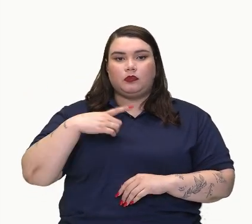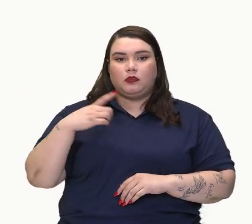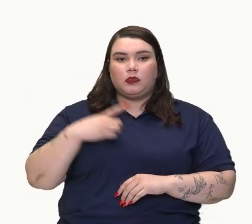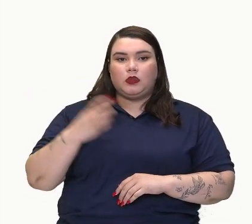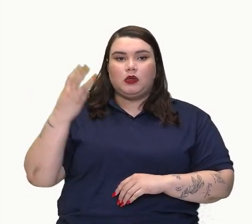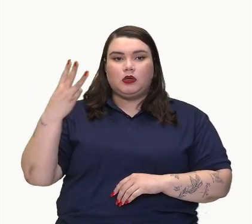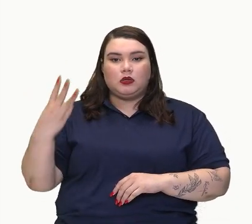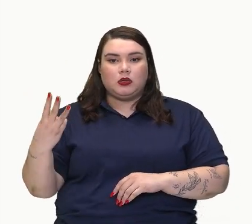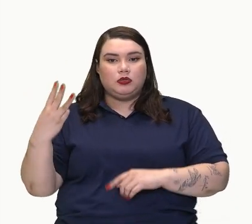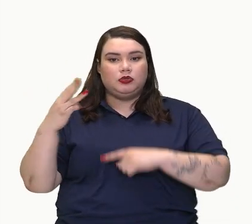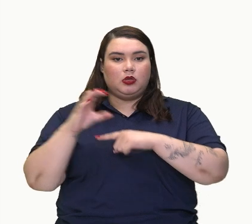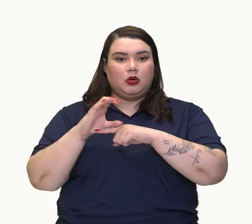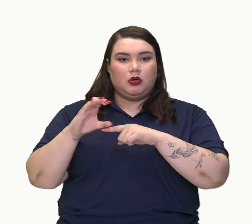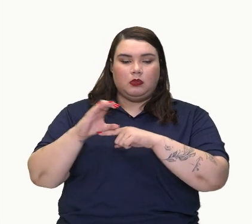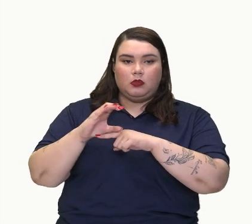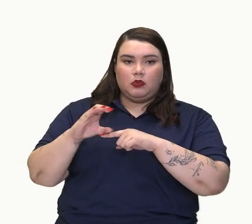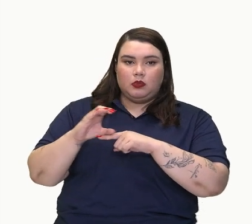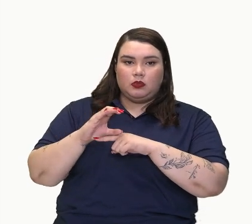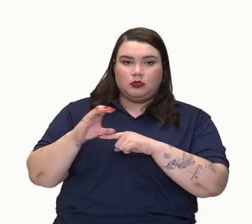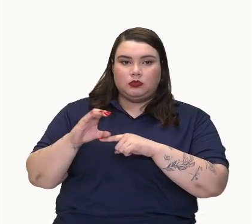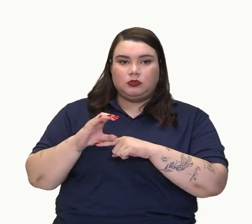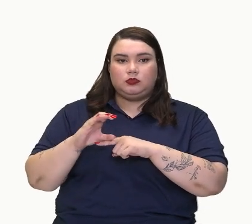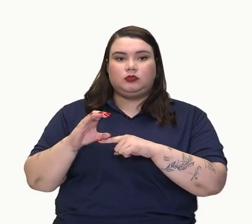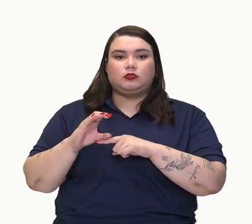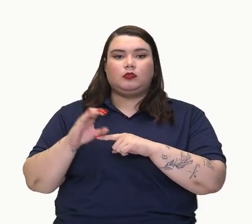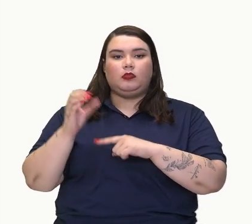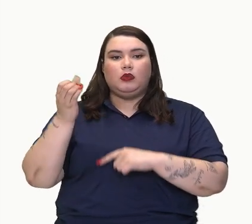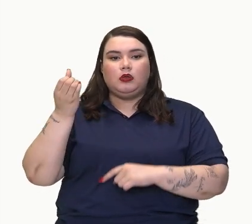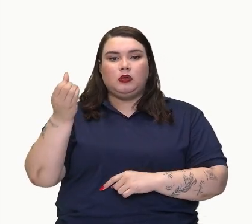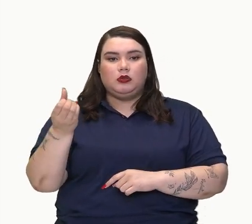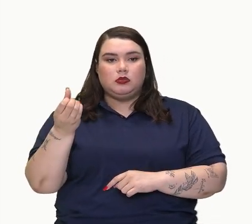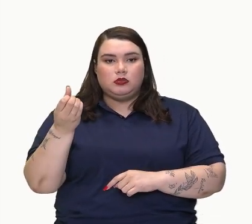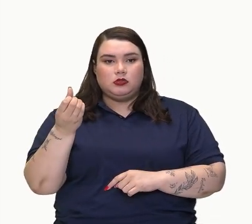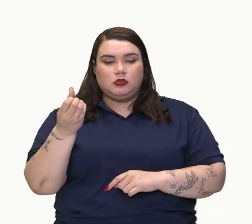carbonos. Aqui eu tenho 6